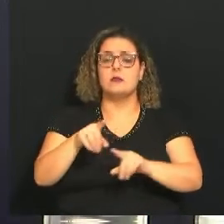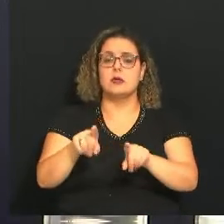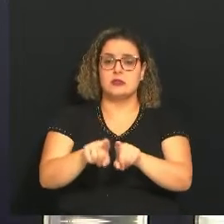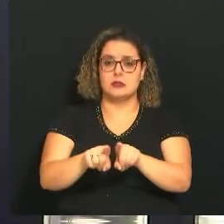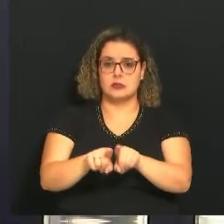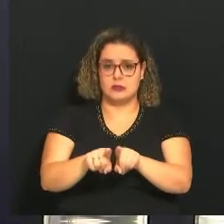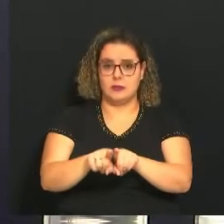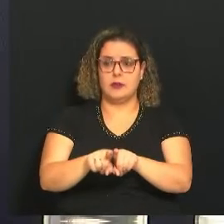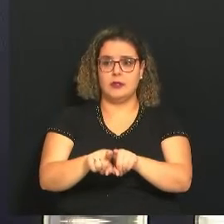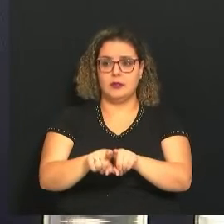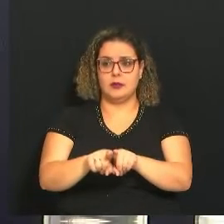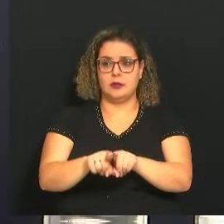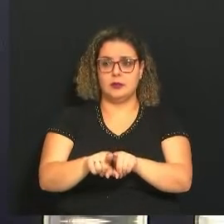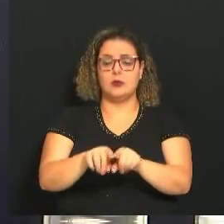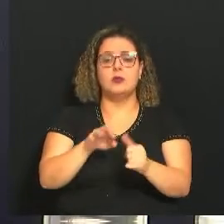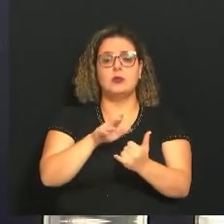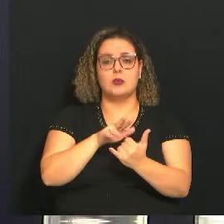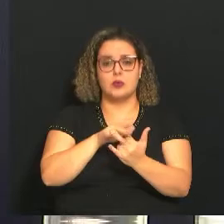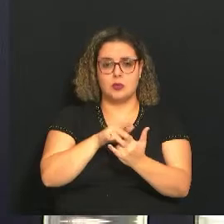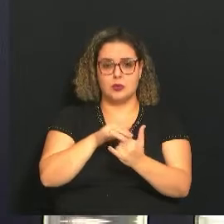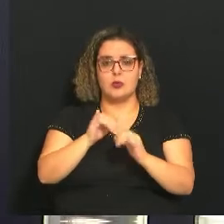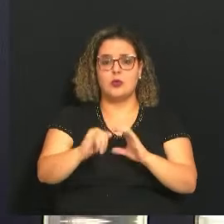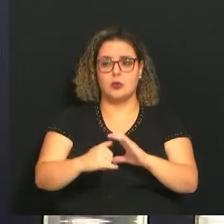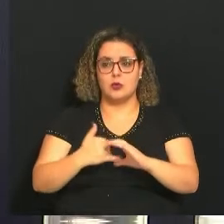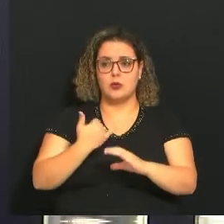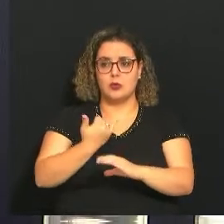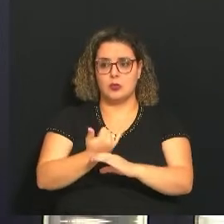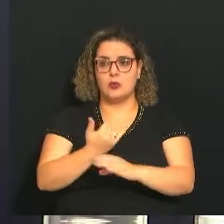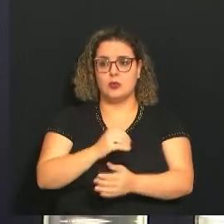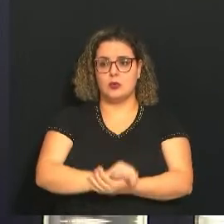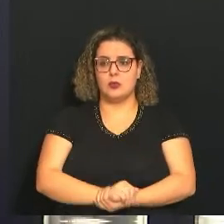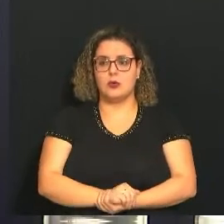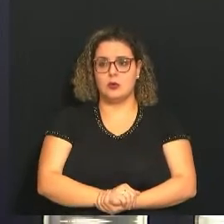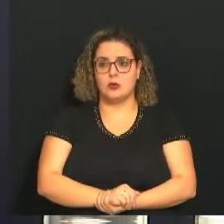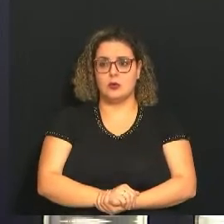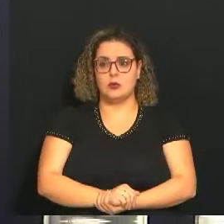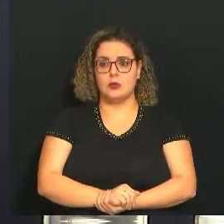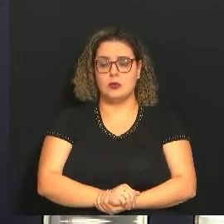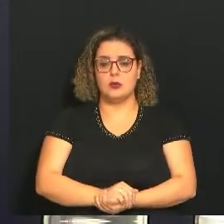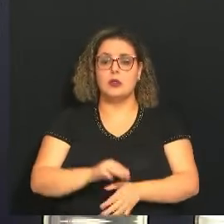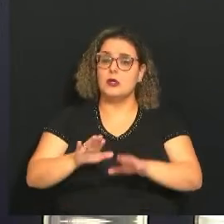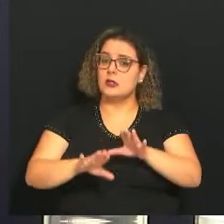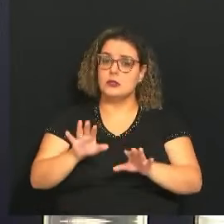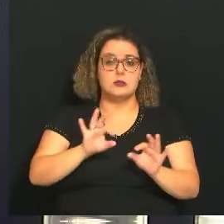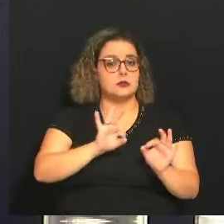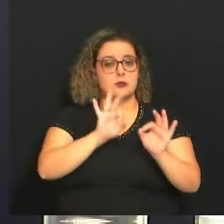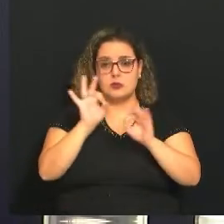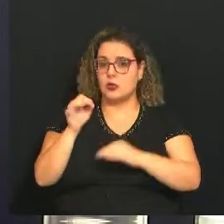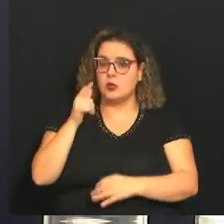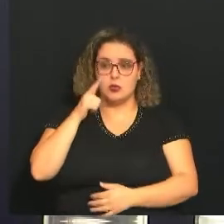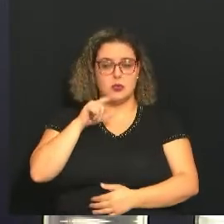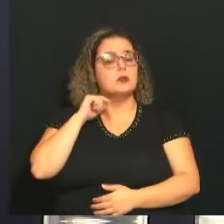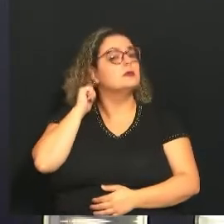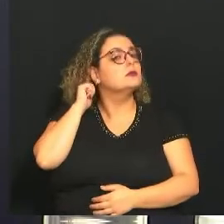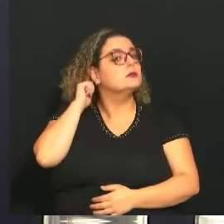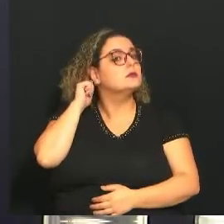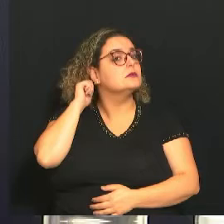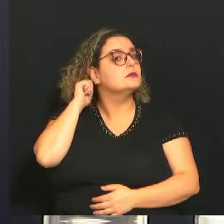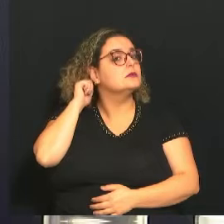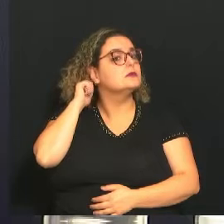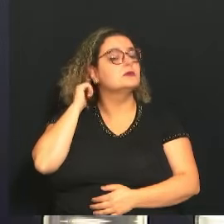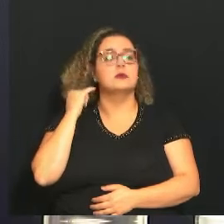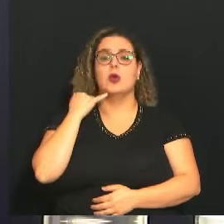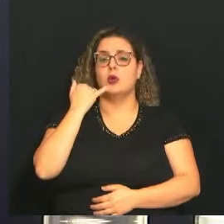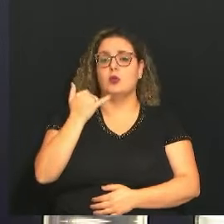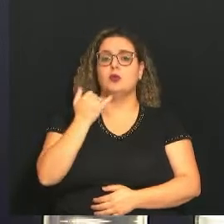sendo transmitida pelo canal do YouTube. Mas a gente não consegue, muitas vezes, acompanhar. Então, a gente vai estar disponibilizando um número de telefone.